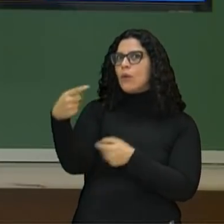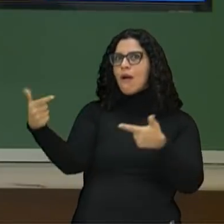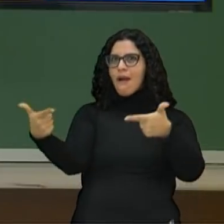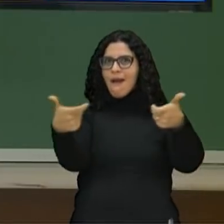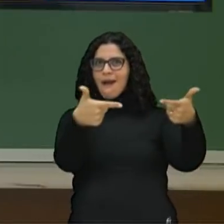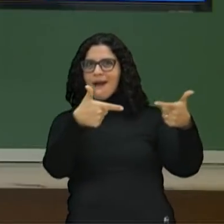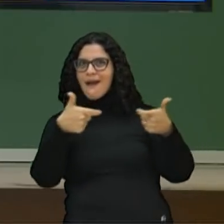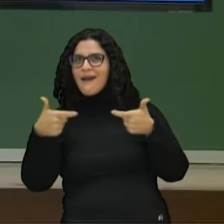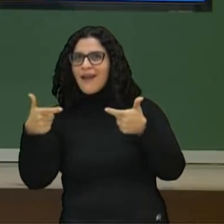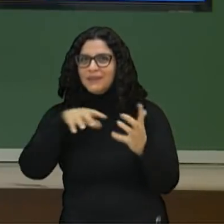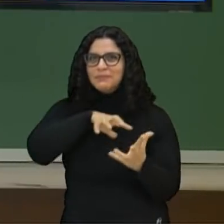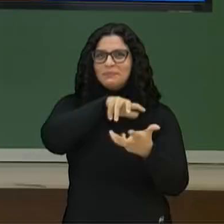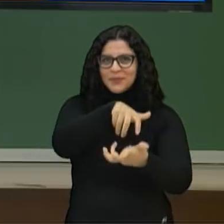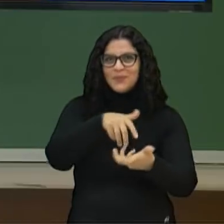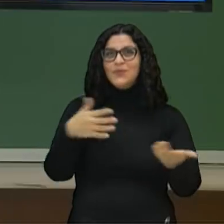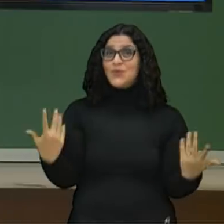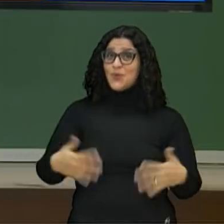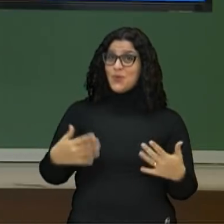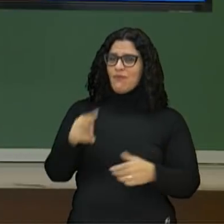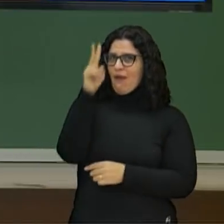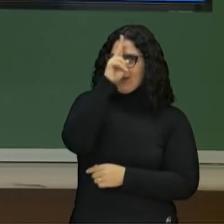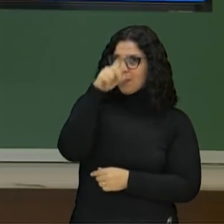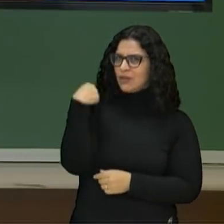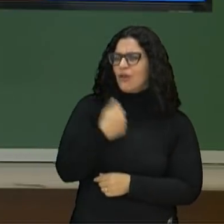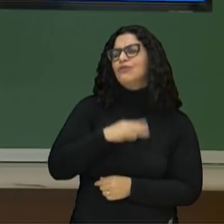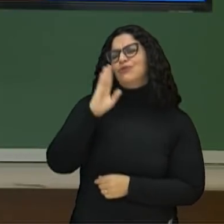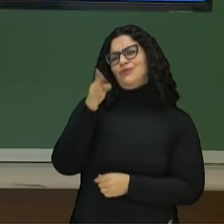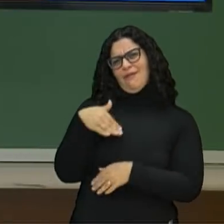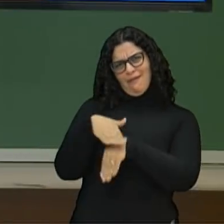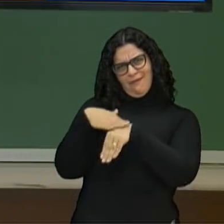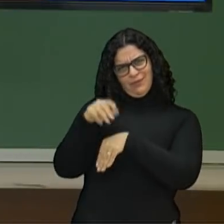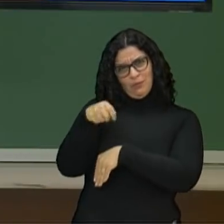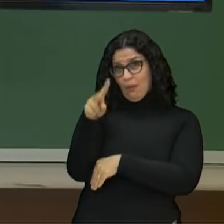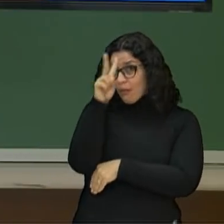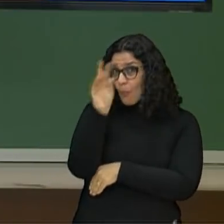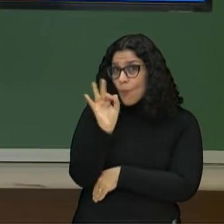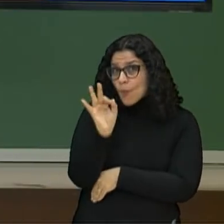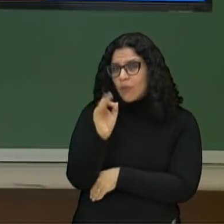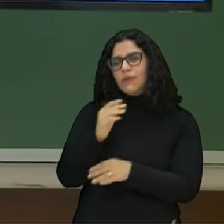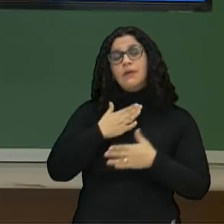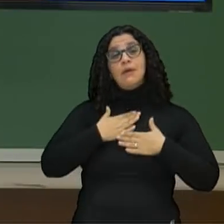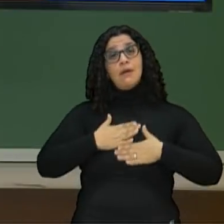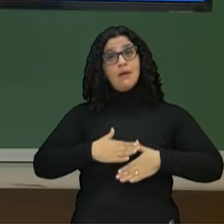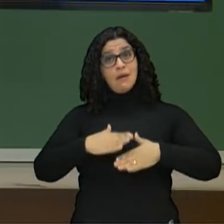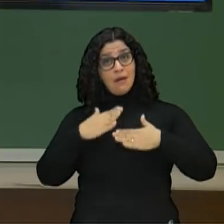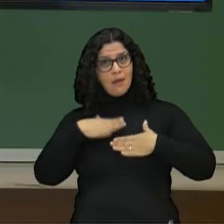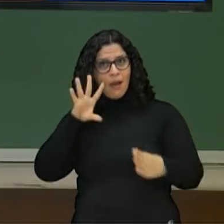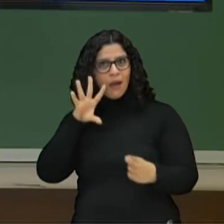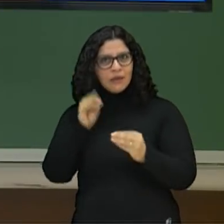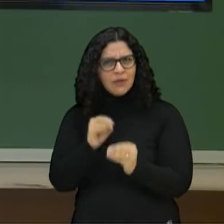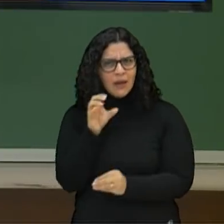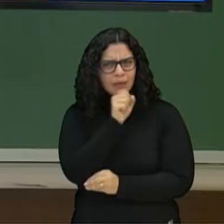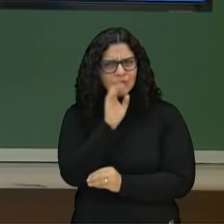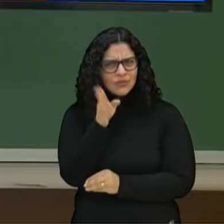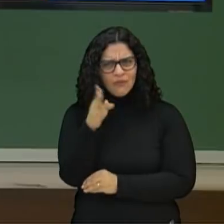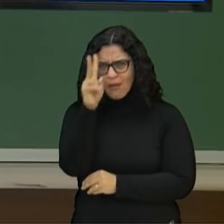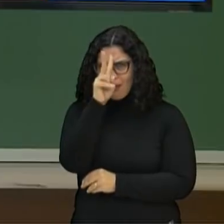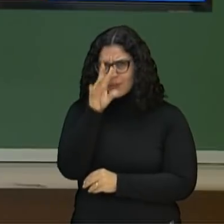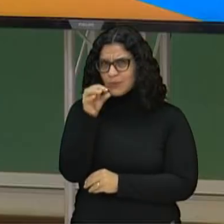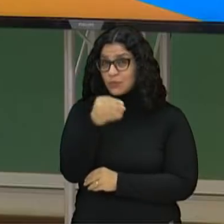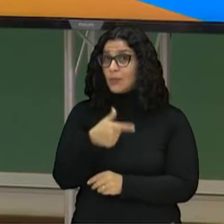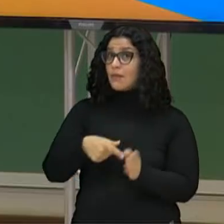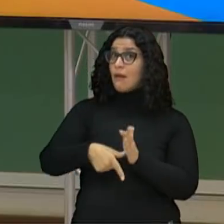Segunda Guerra Mundial. Você vai lembrar que a gente já falou disso. Não lembra? Calma, já vem uma revisãozinha para você